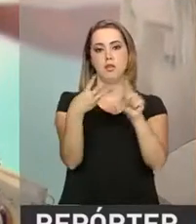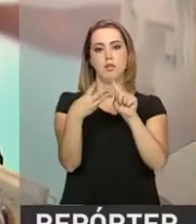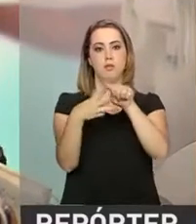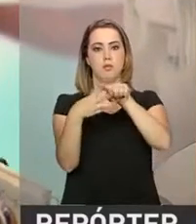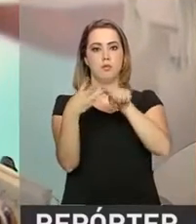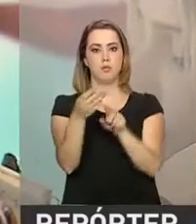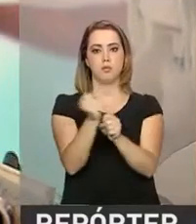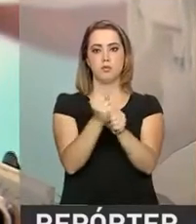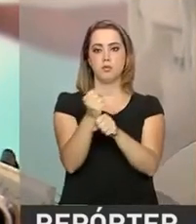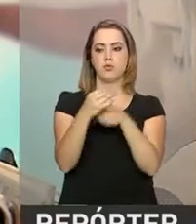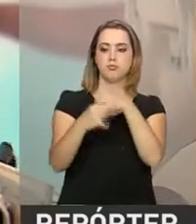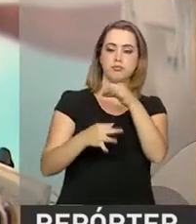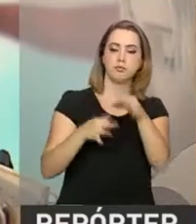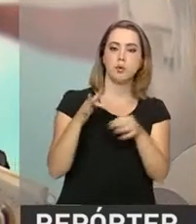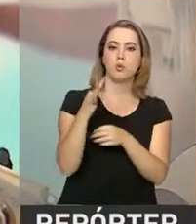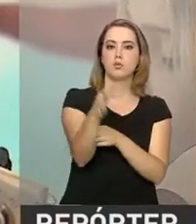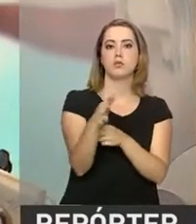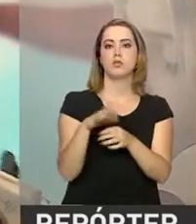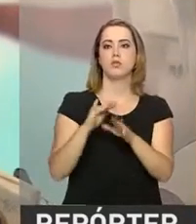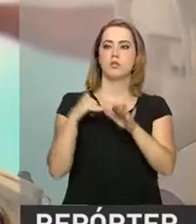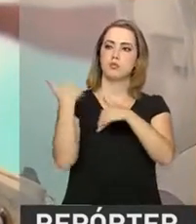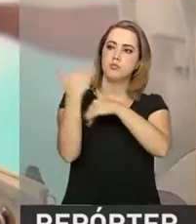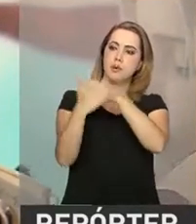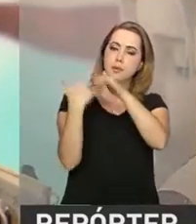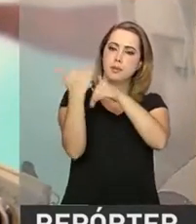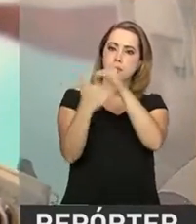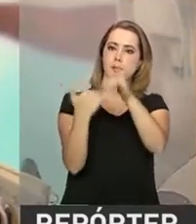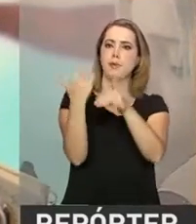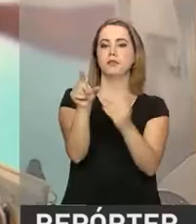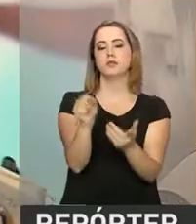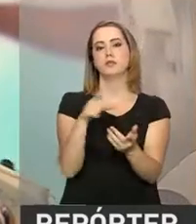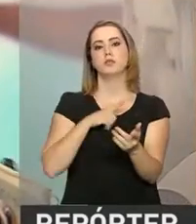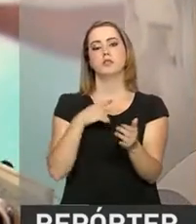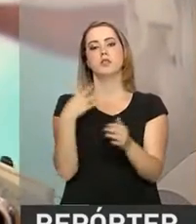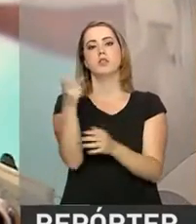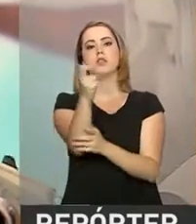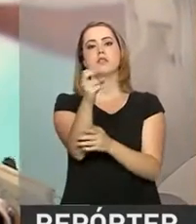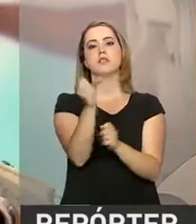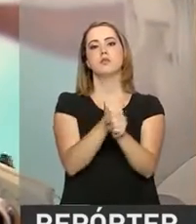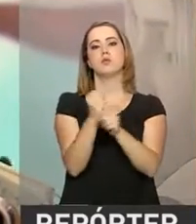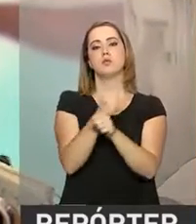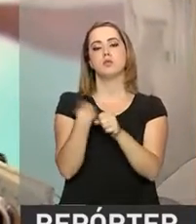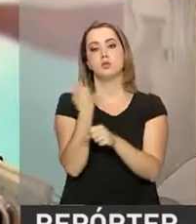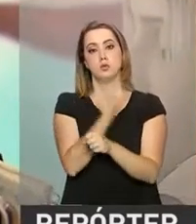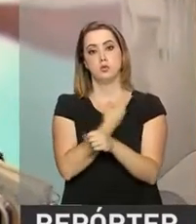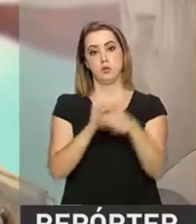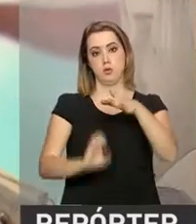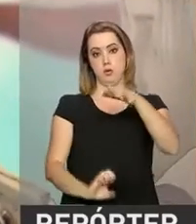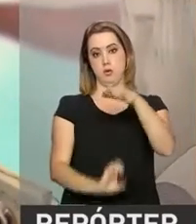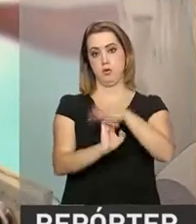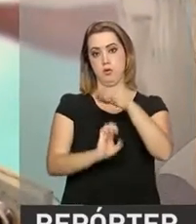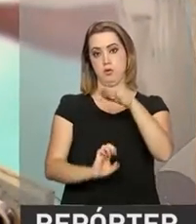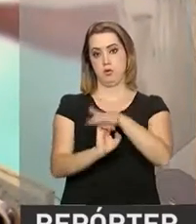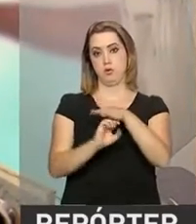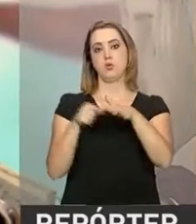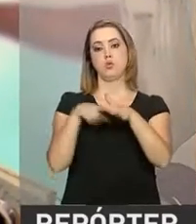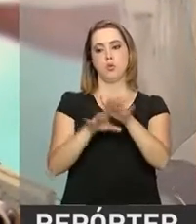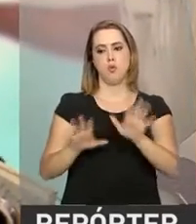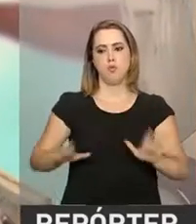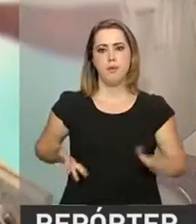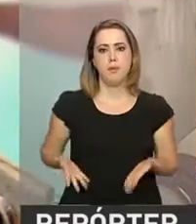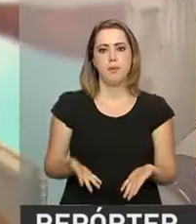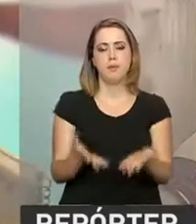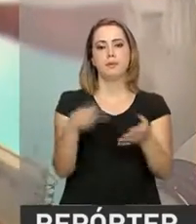a gente volta a crescer. E nesse período, no final dos 5 anos, seremos uma empresa que estará produzindo cerca